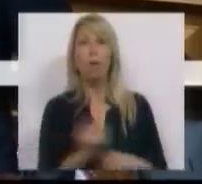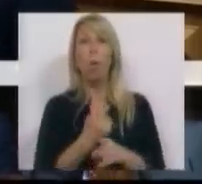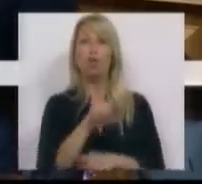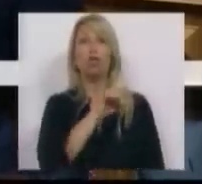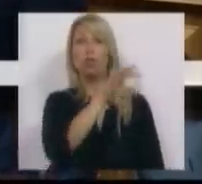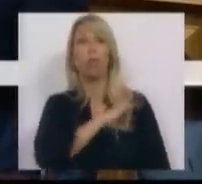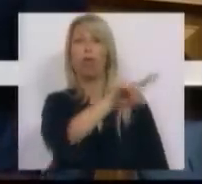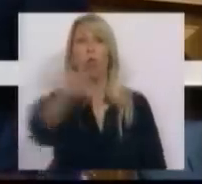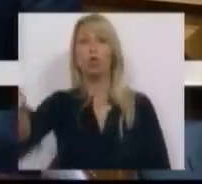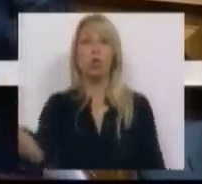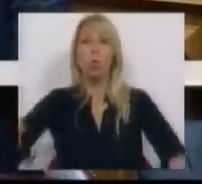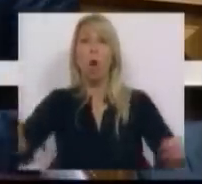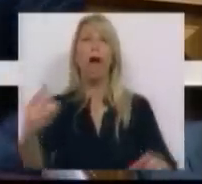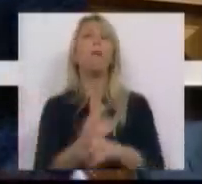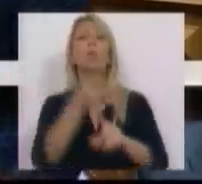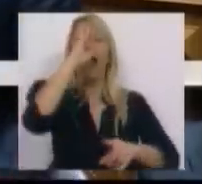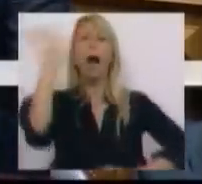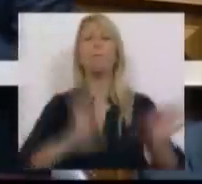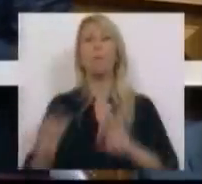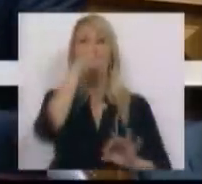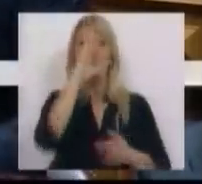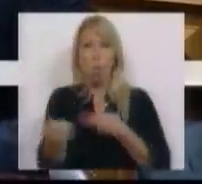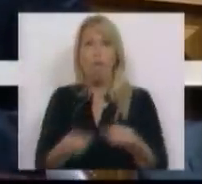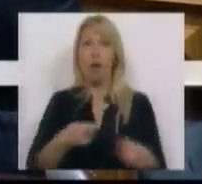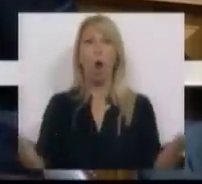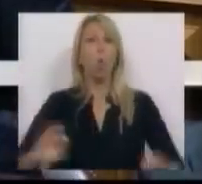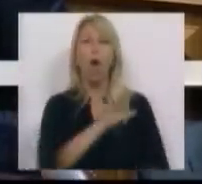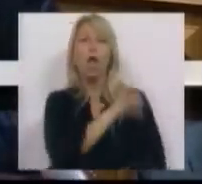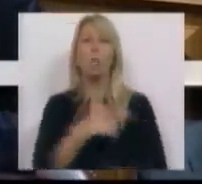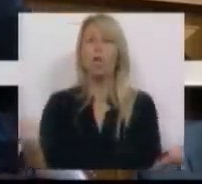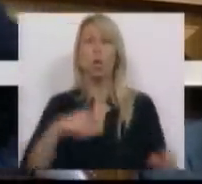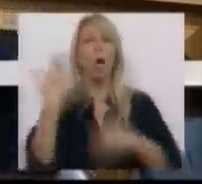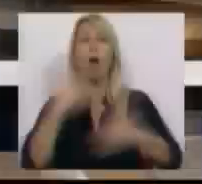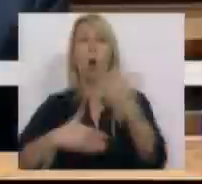não estavam preparados para governar, nem são competentes para prosseguir na governação. Senhor.